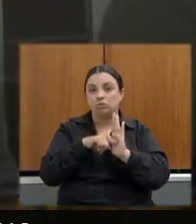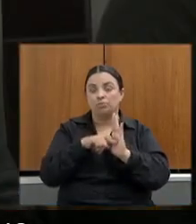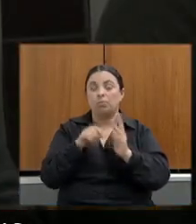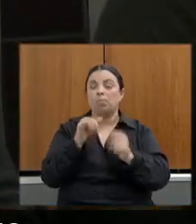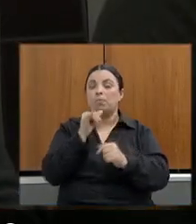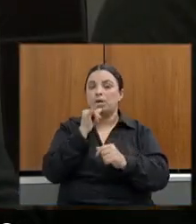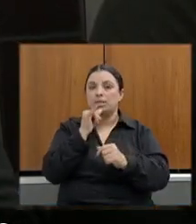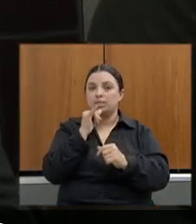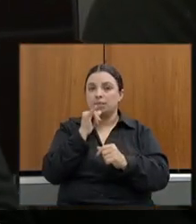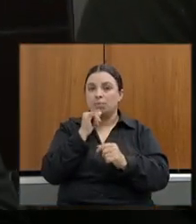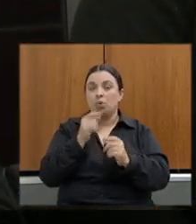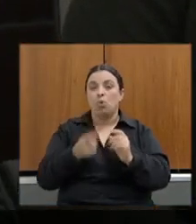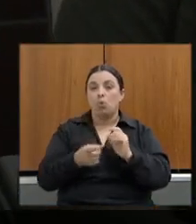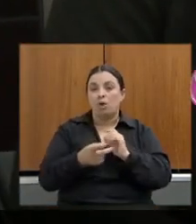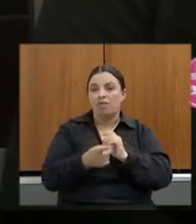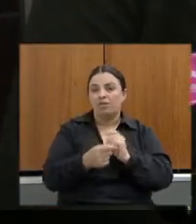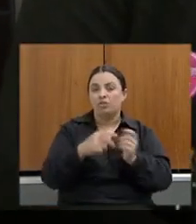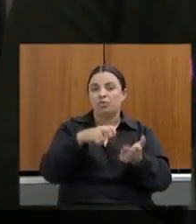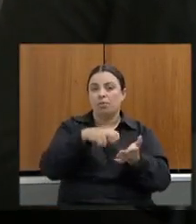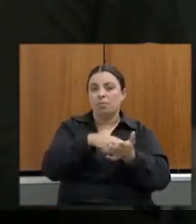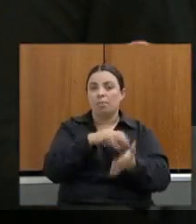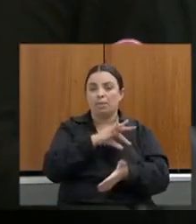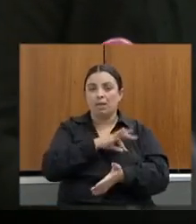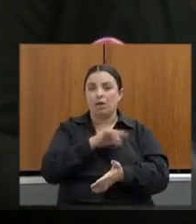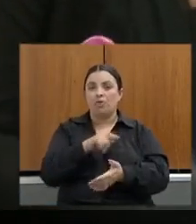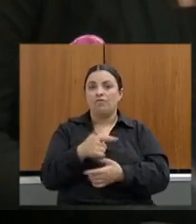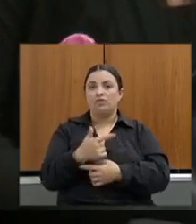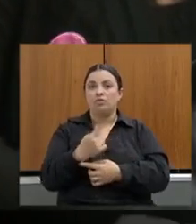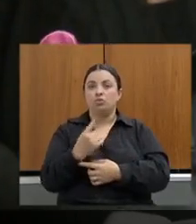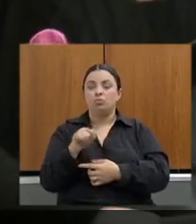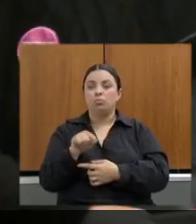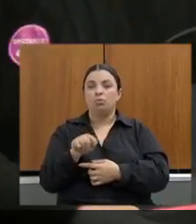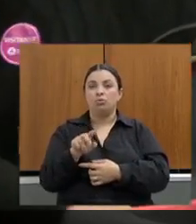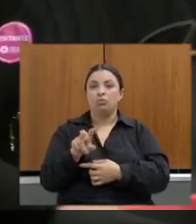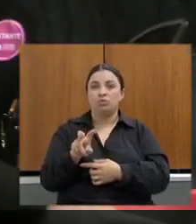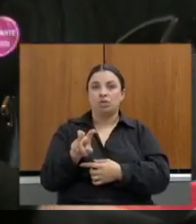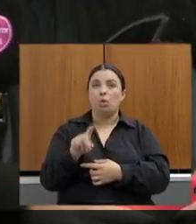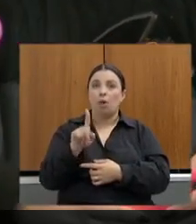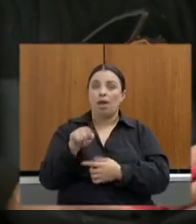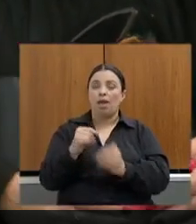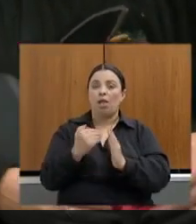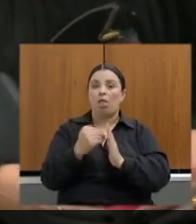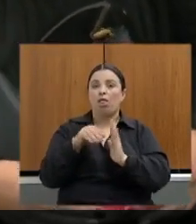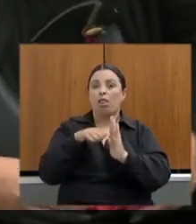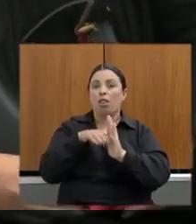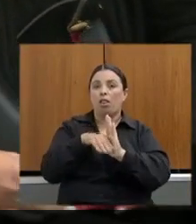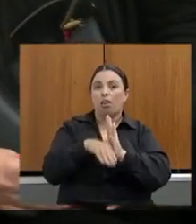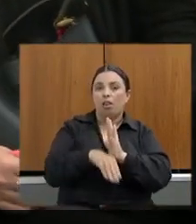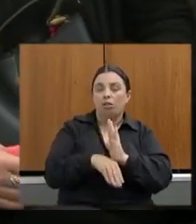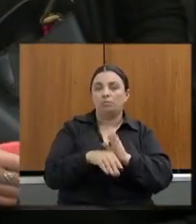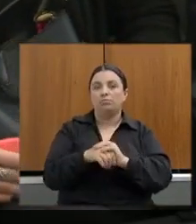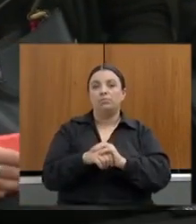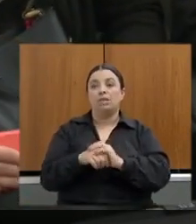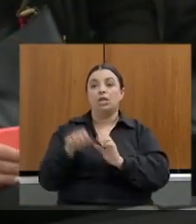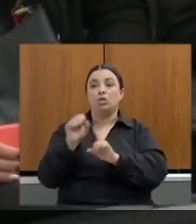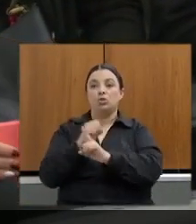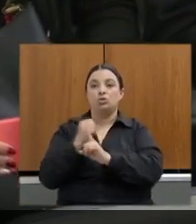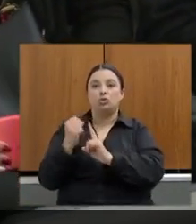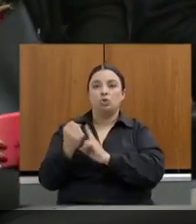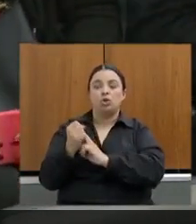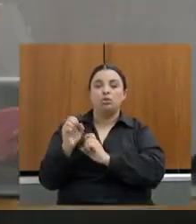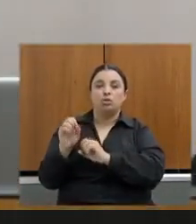penal 21.5 não é que o 10 que a gente aqui atualizado isso açúcar Third